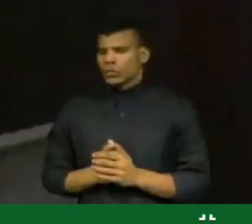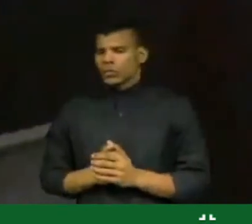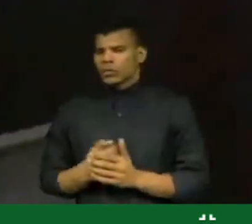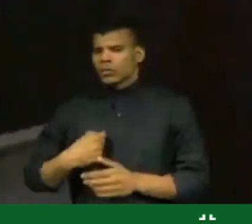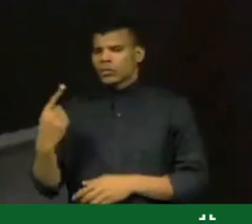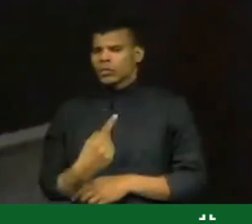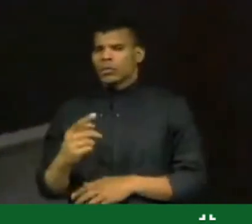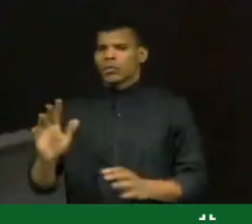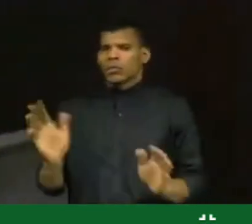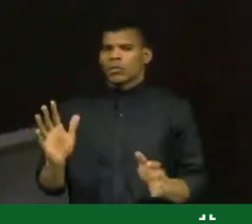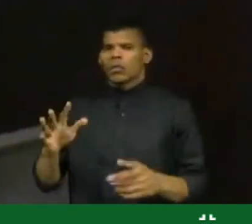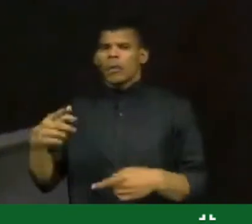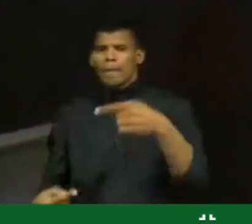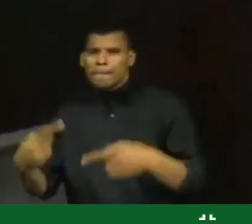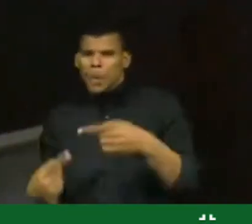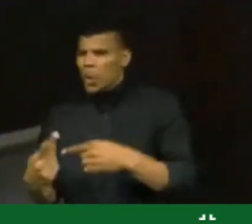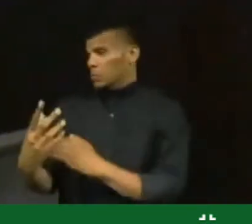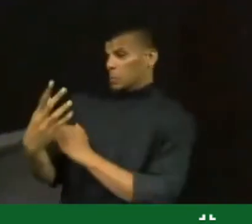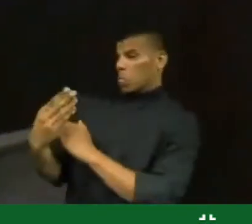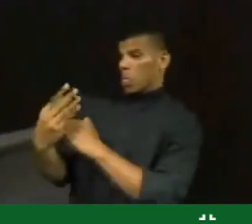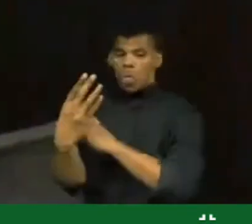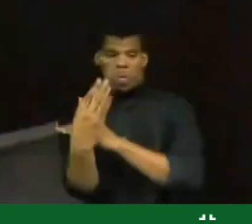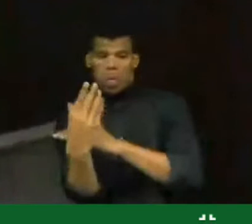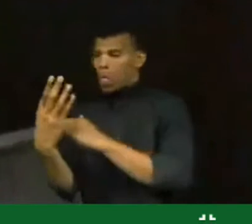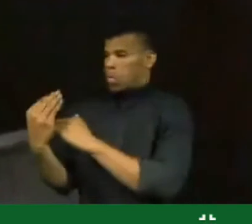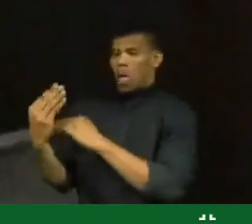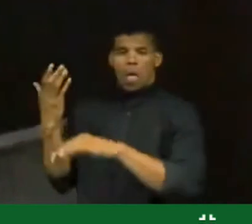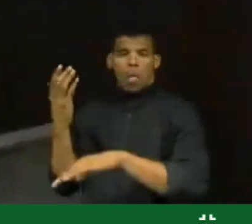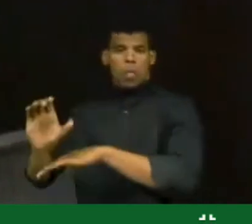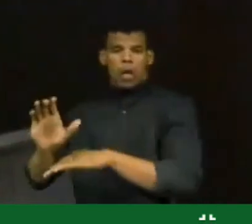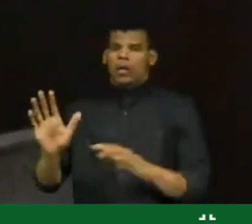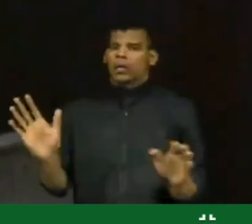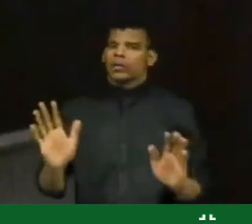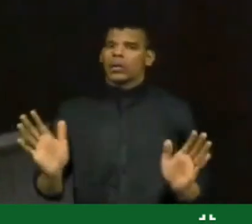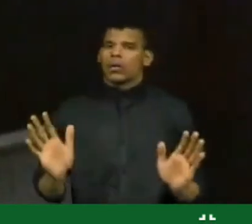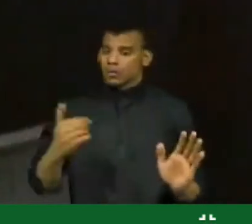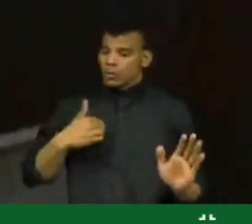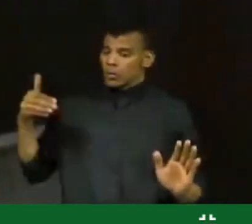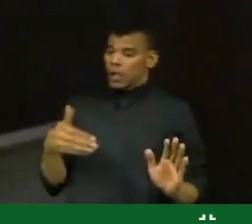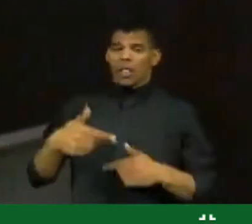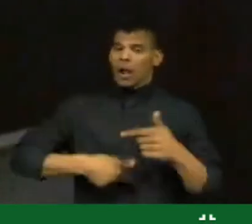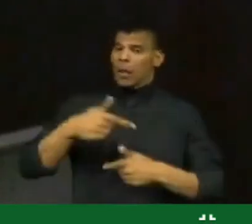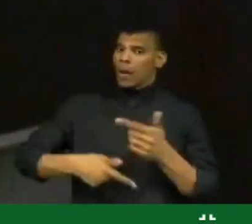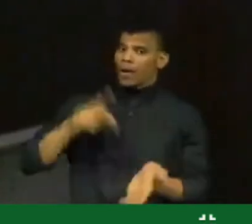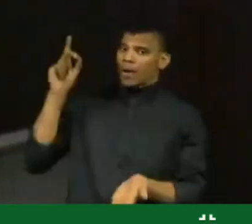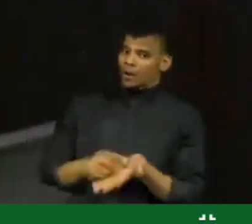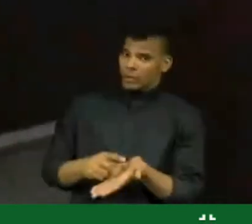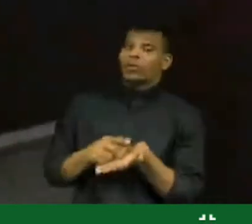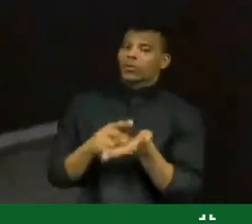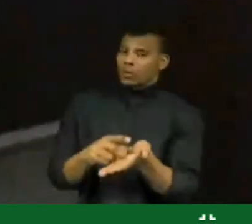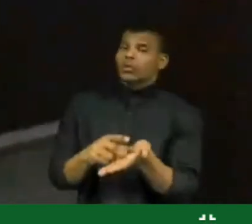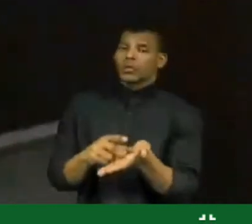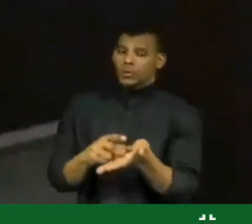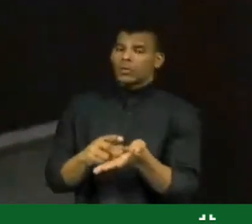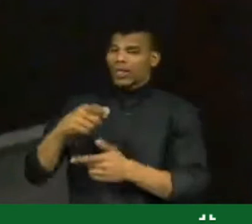somos políticos ou representantes públicos de mídia. Nós somos representantes